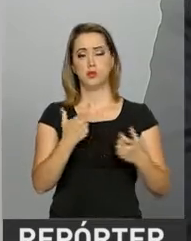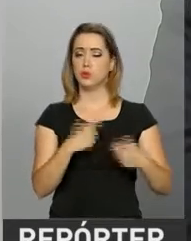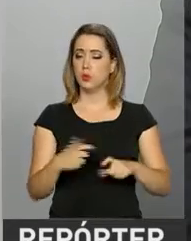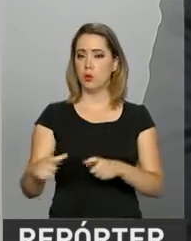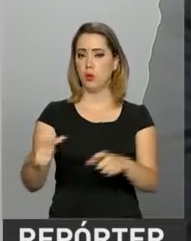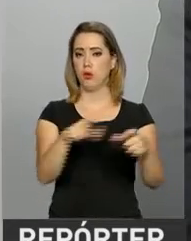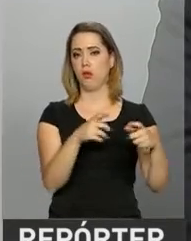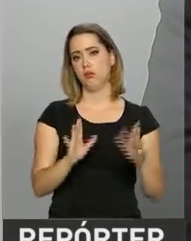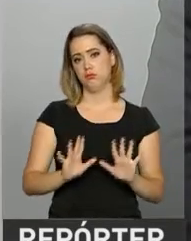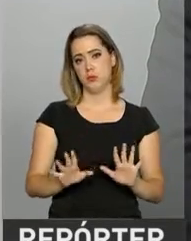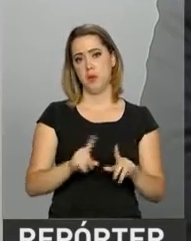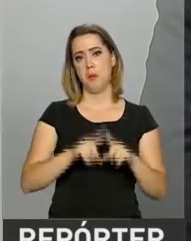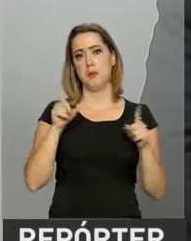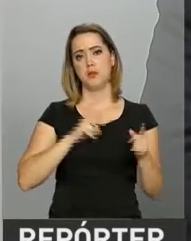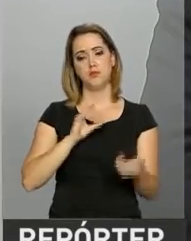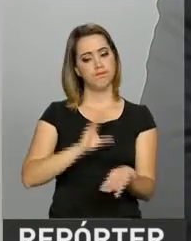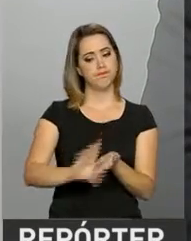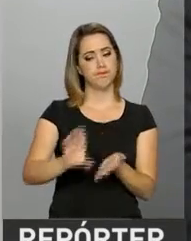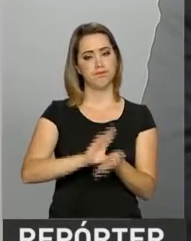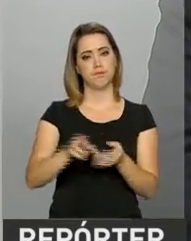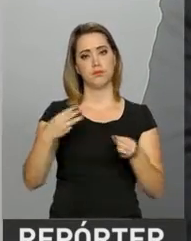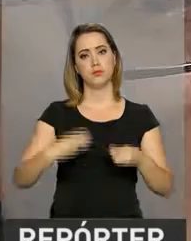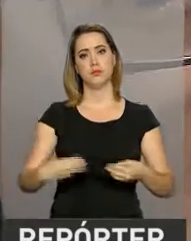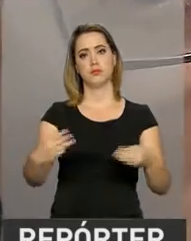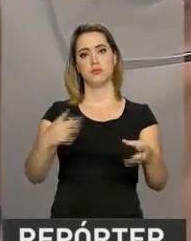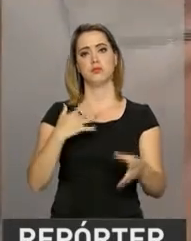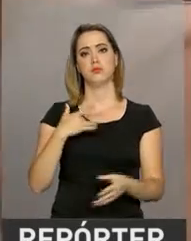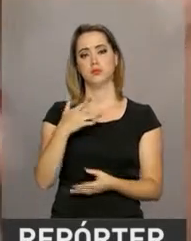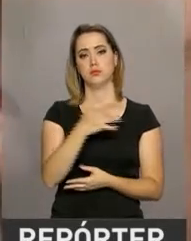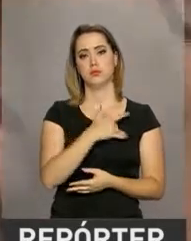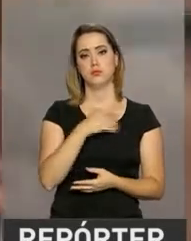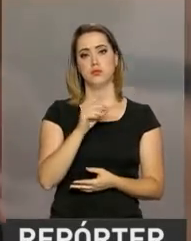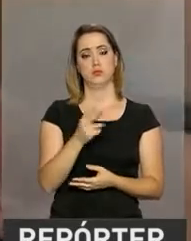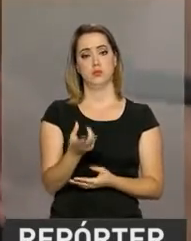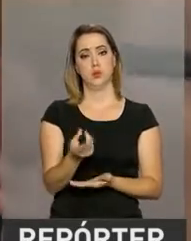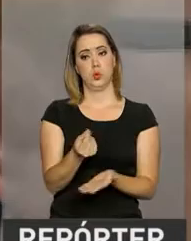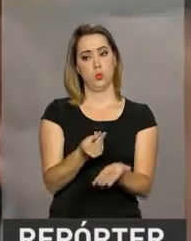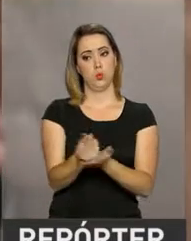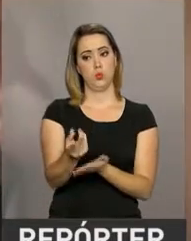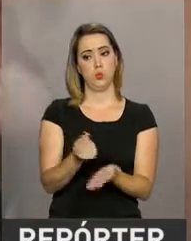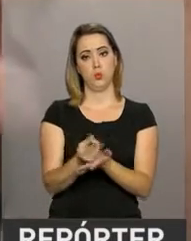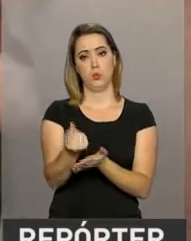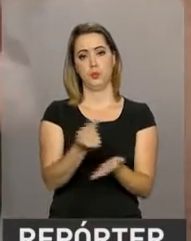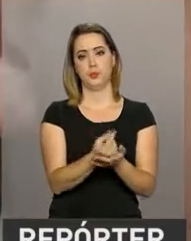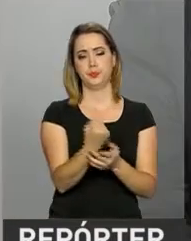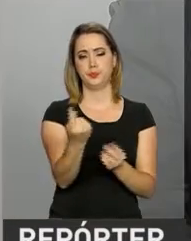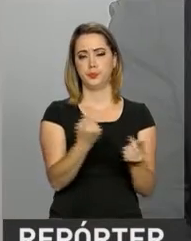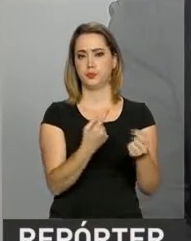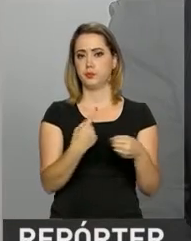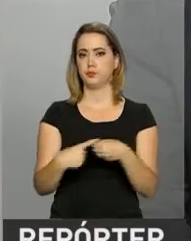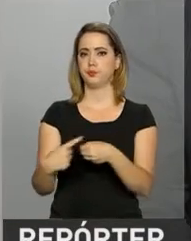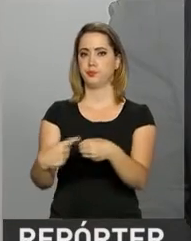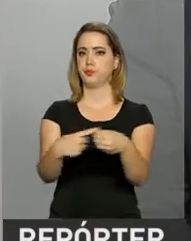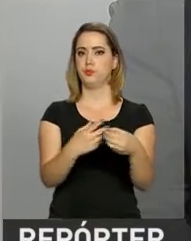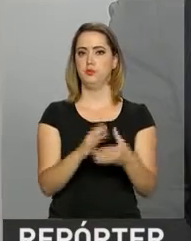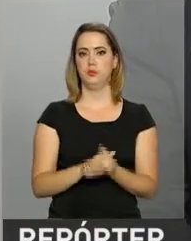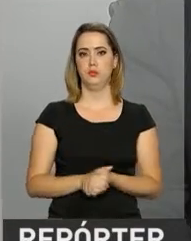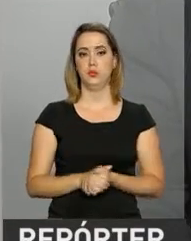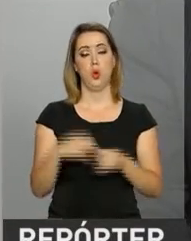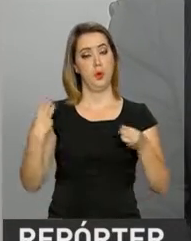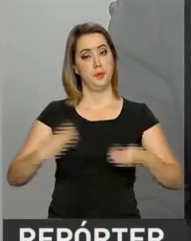mas vão receber financiamento do ministério da saúde por meio dos recursos repassados aos municípios o ministério da saúde